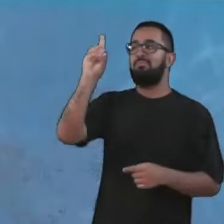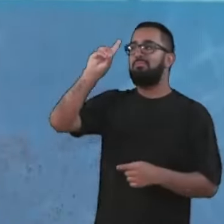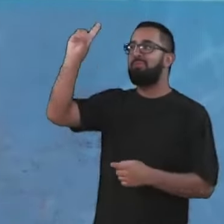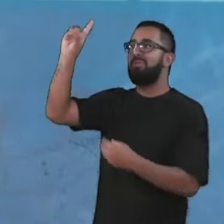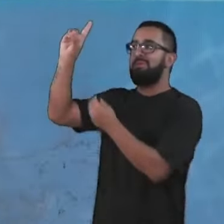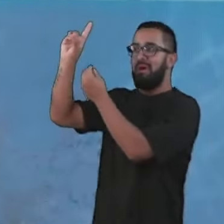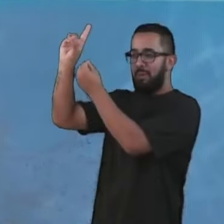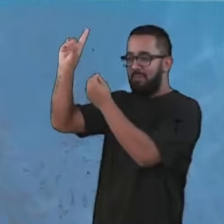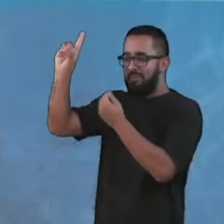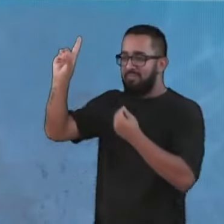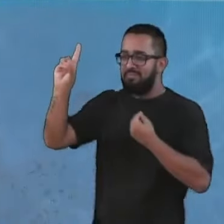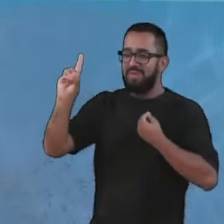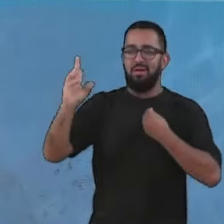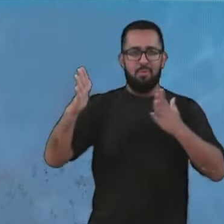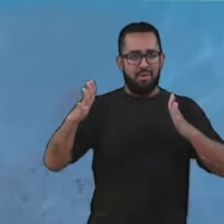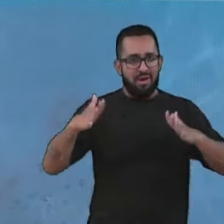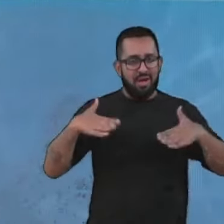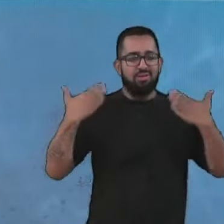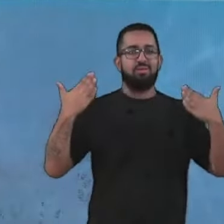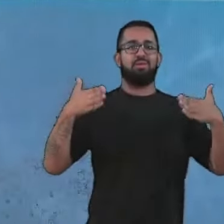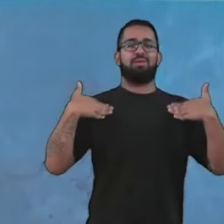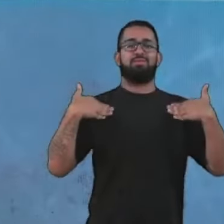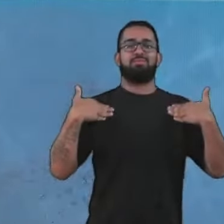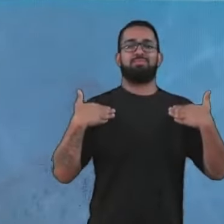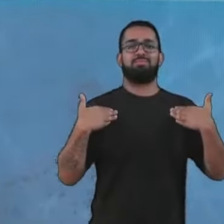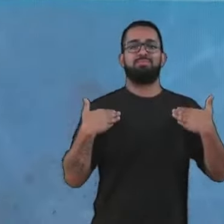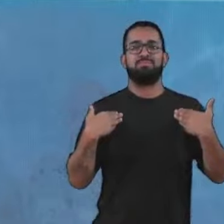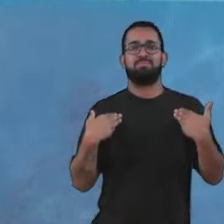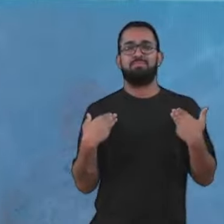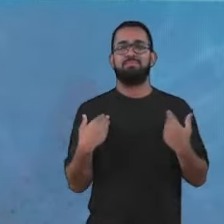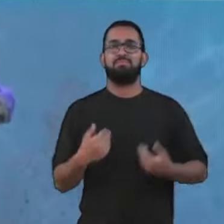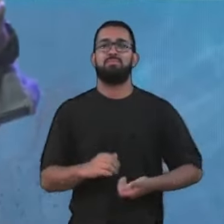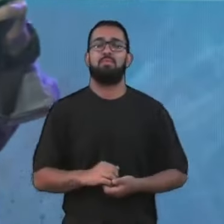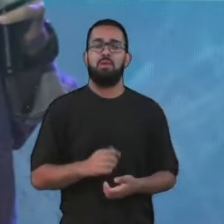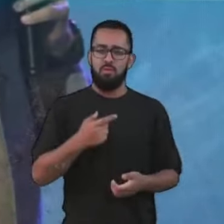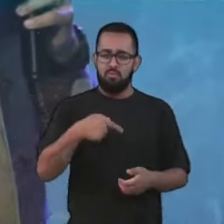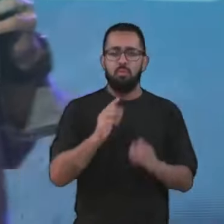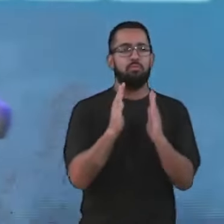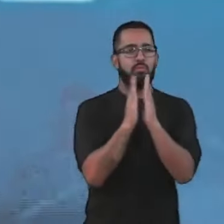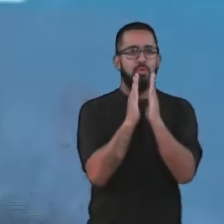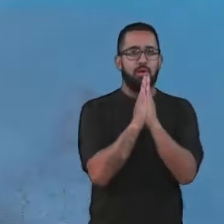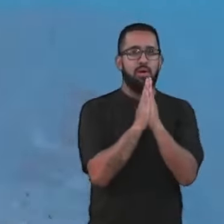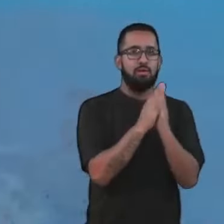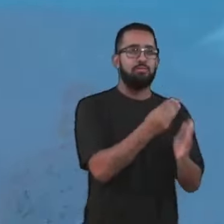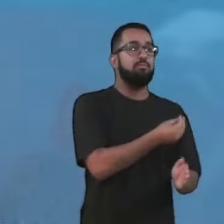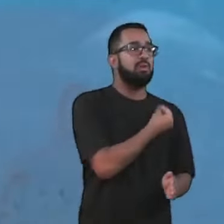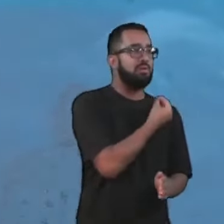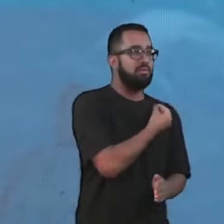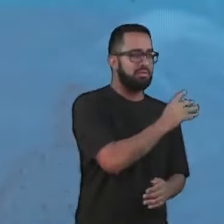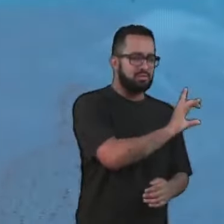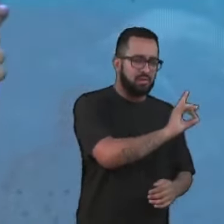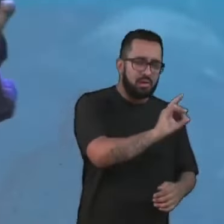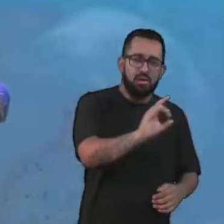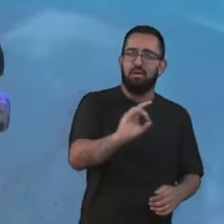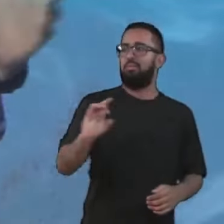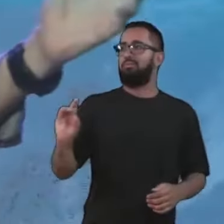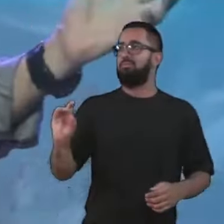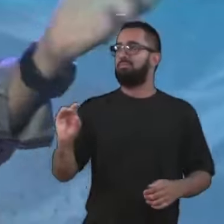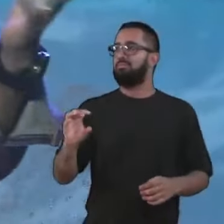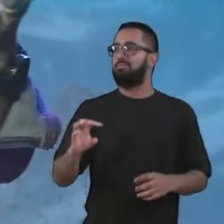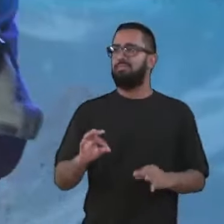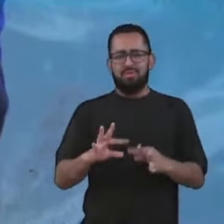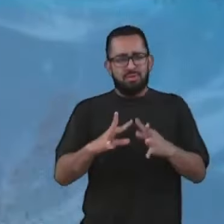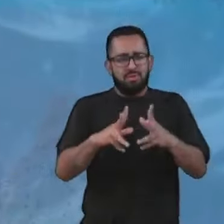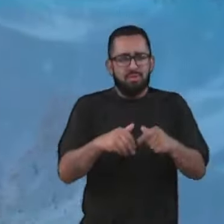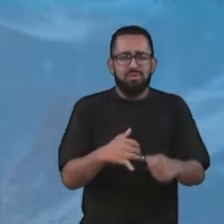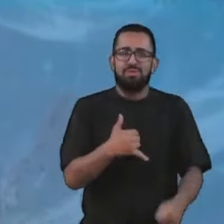Jesus? Feche os teus olhos, vamos orar juntos. Eu vou fazer uma oração aqui, clamando ao Senhor por aqueles que estão tomados pela tristeza. Esteja